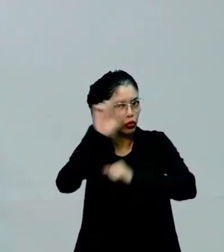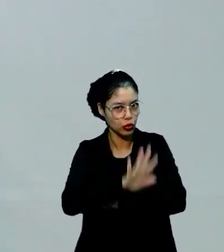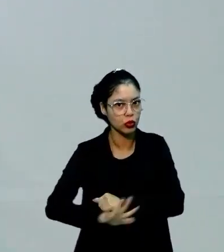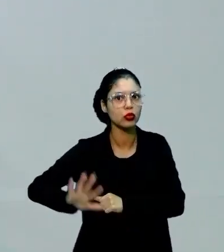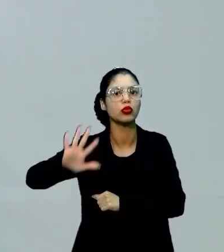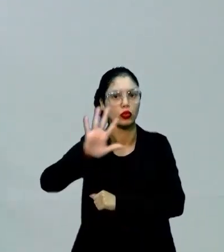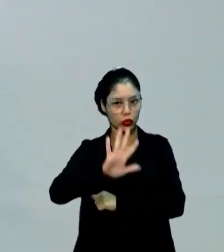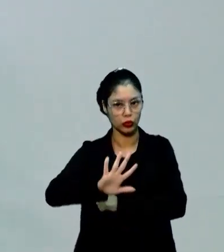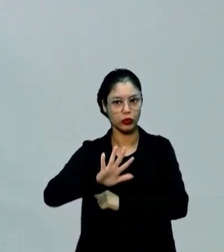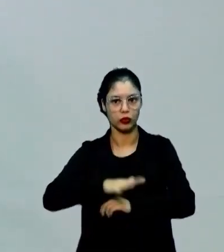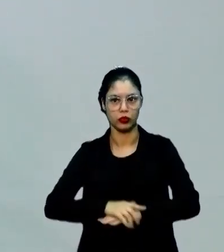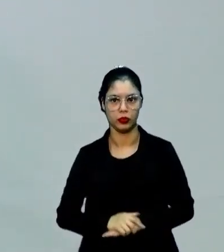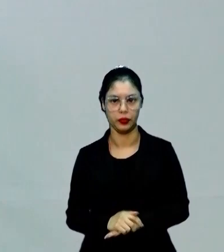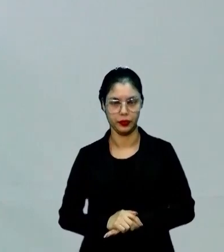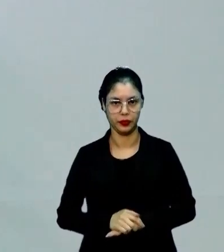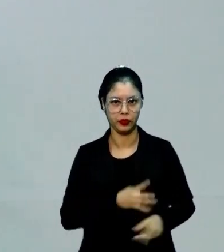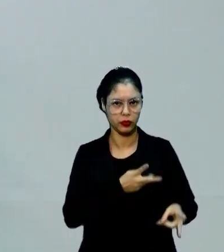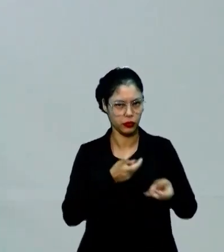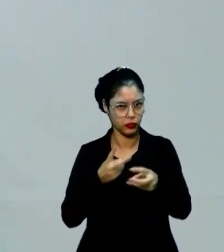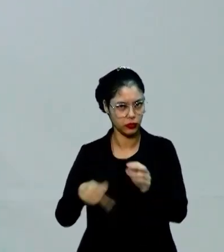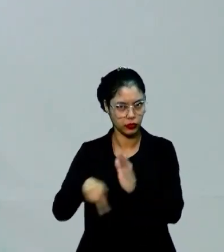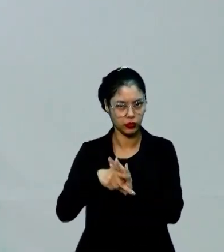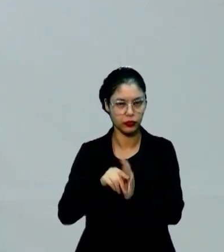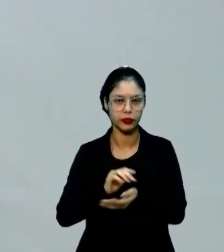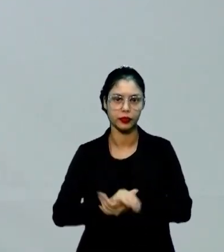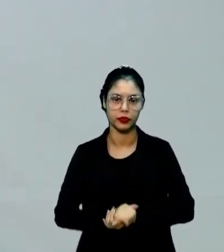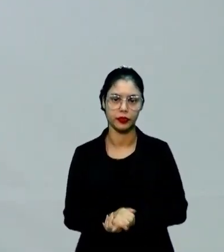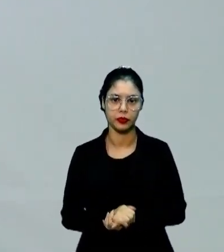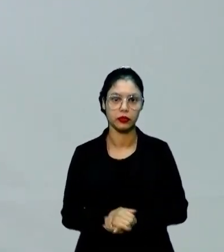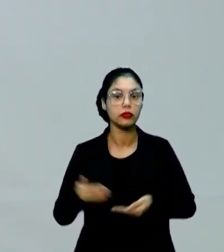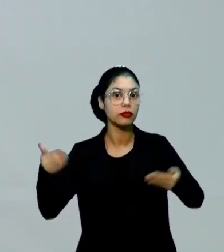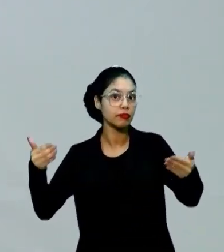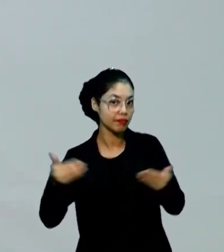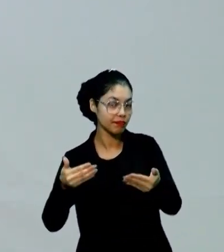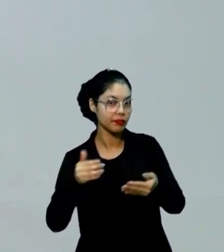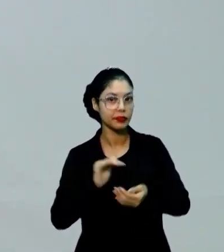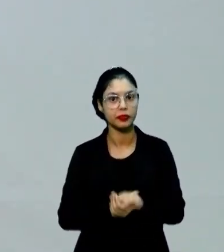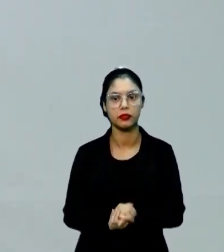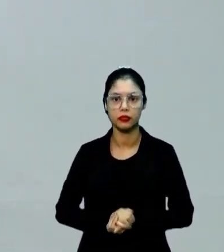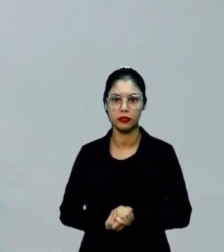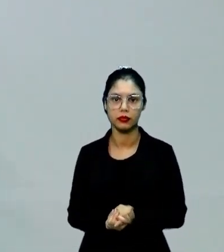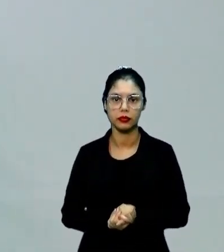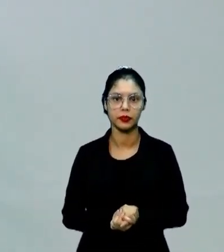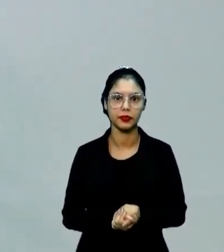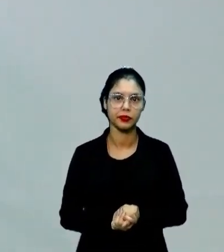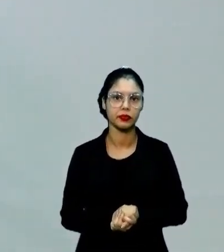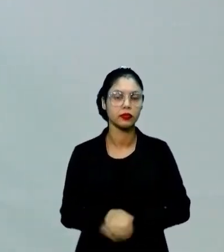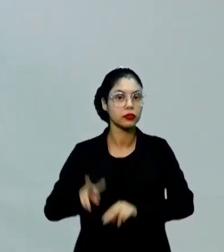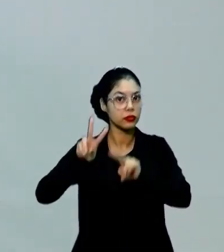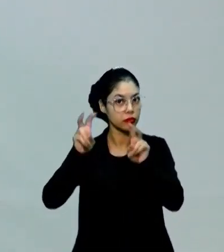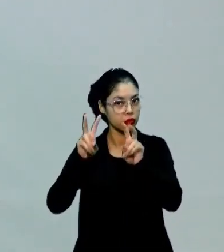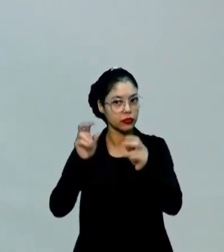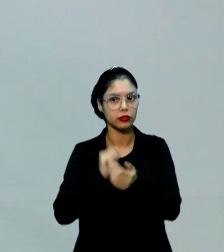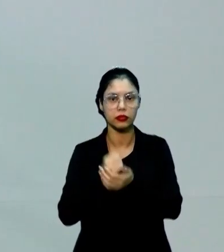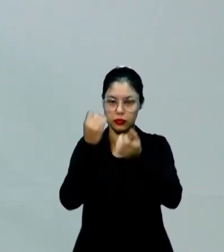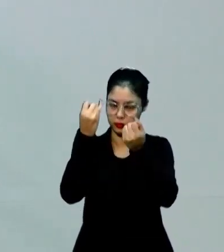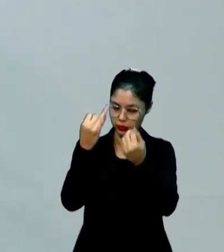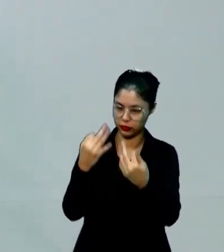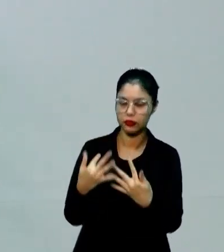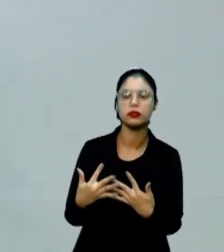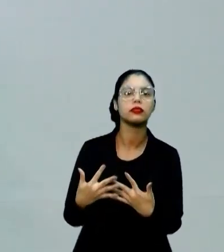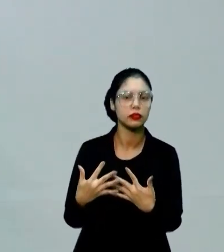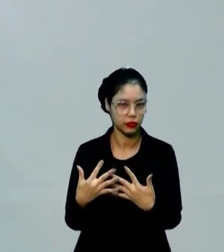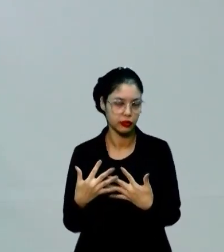esse tipo de perspectiva. Agora, diante dessas considerações que eu